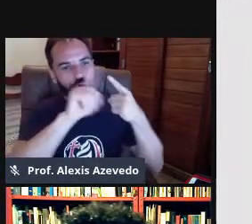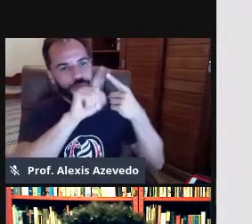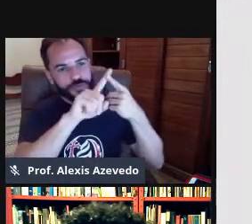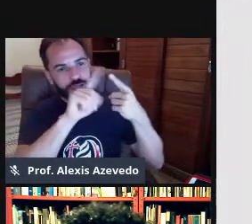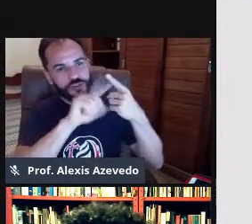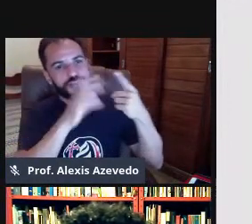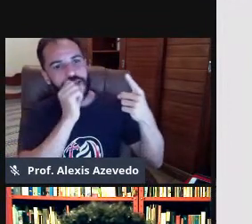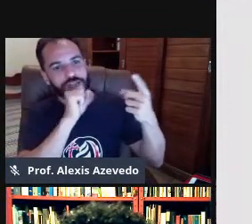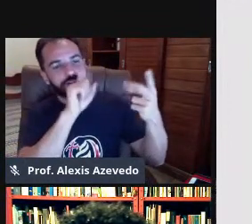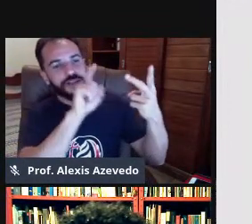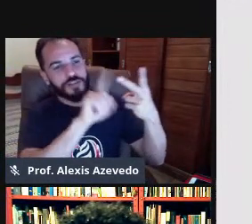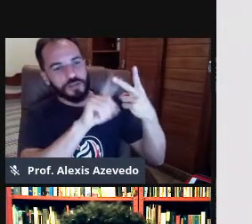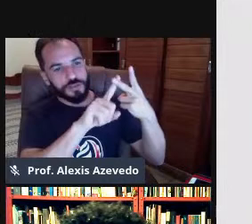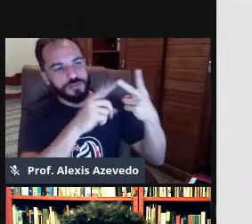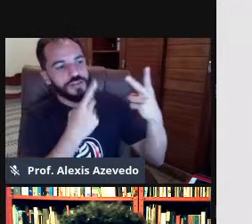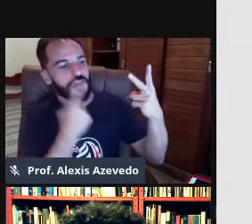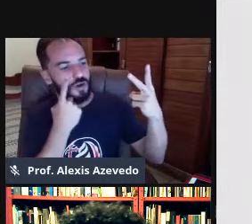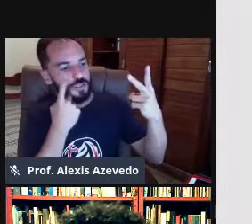as optativas